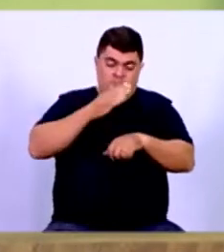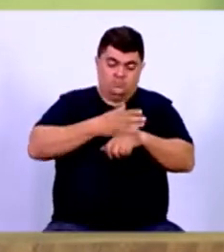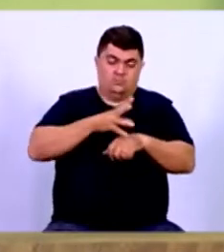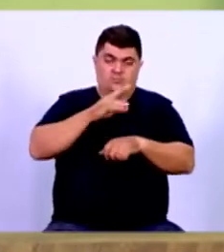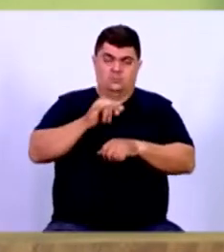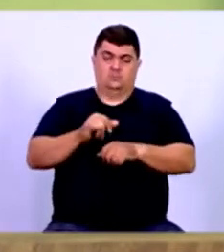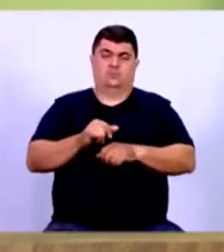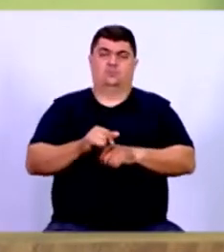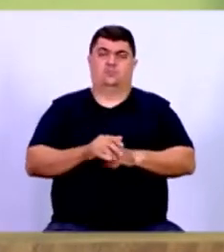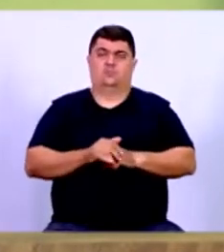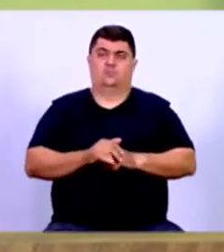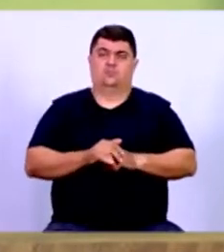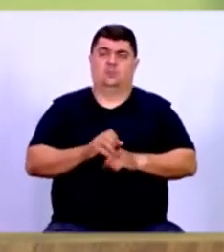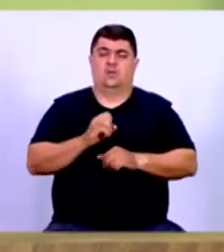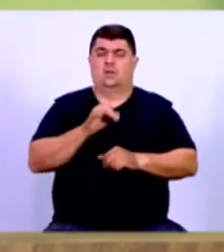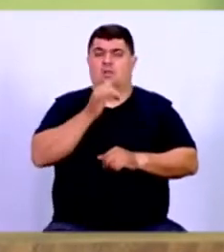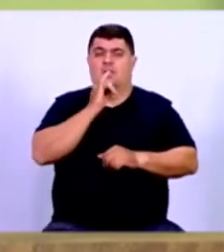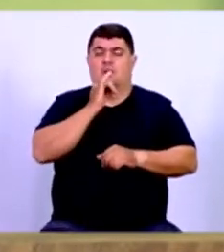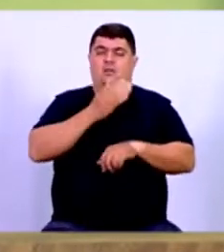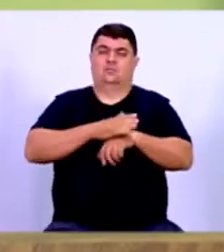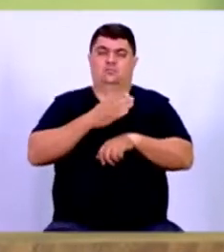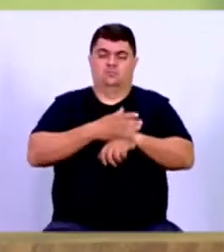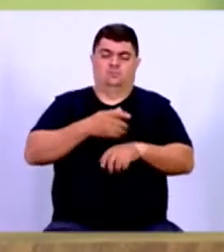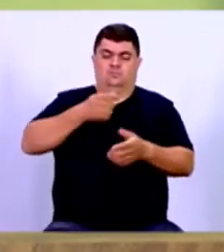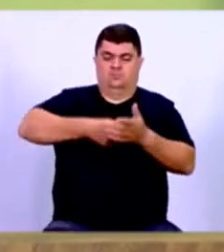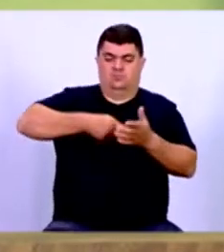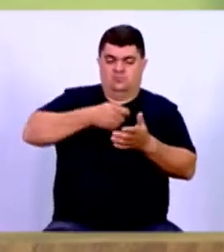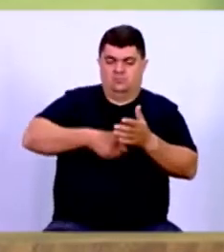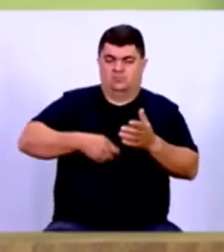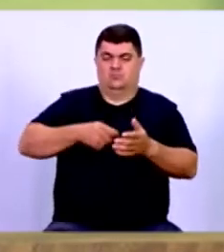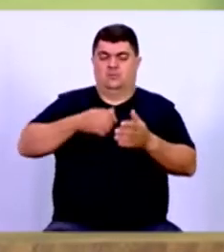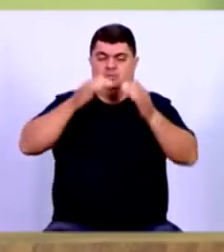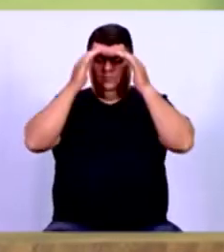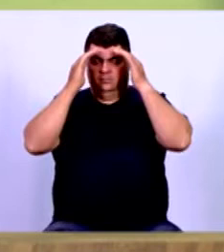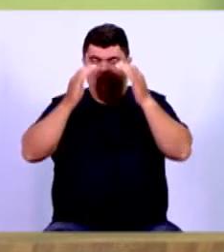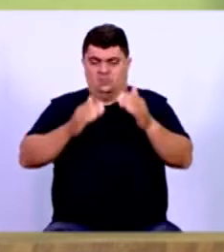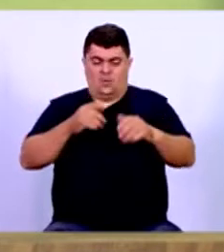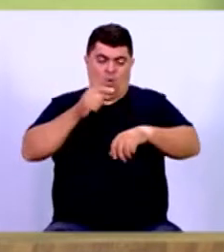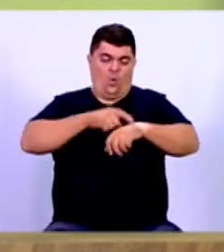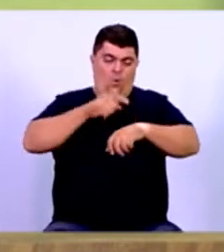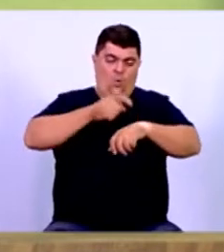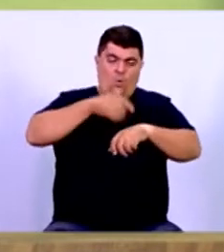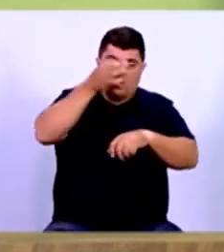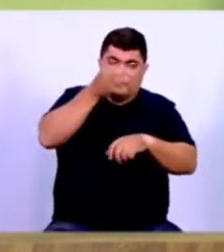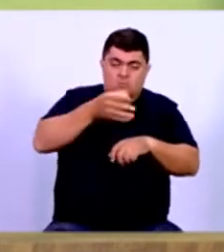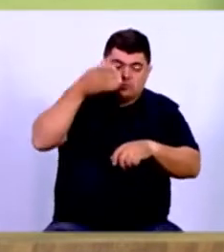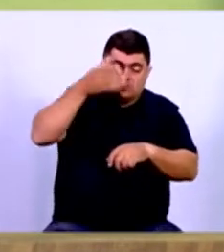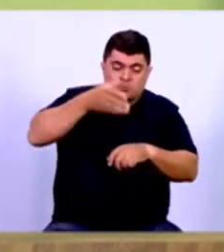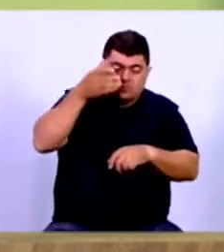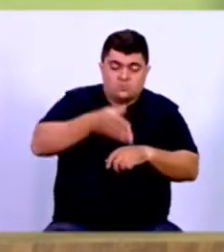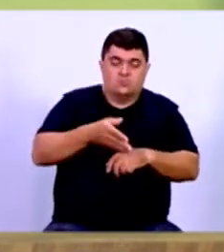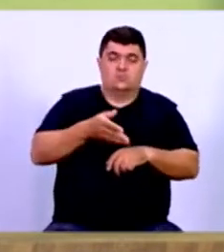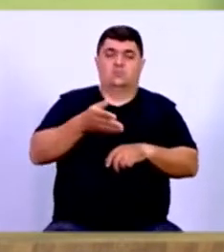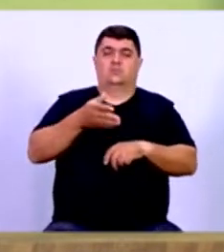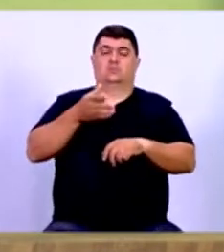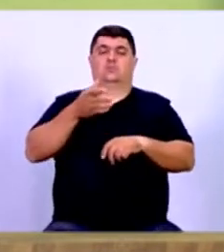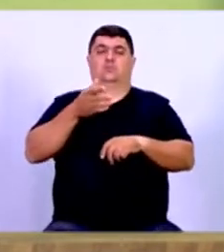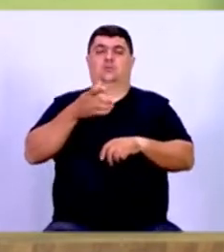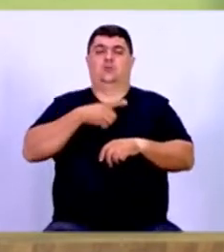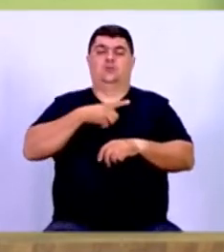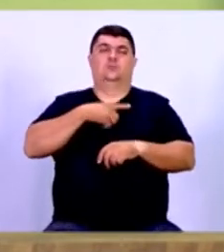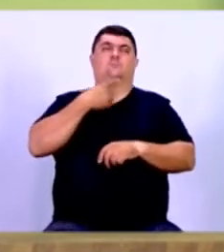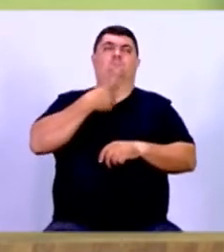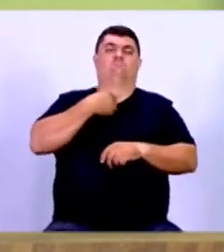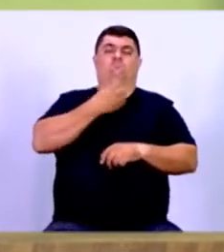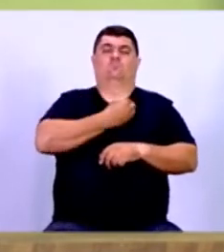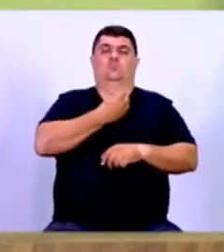for um estagiário compromissado, que costuma cumprir o horário correto, né, que tem boas notas,